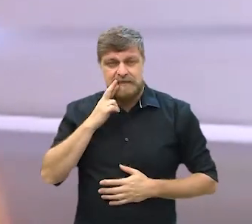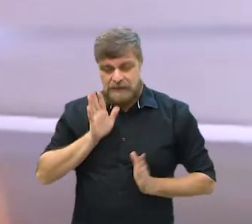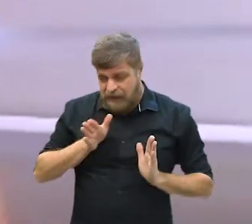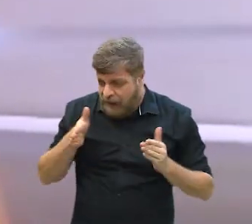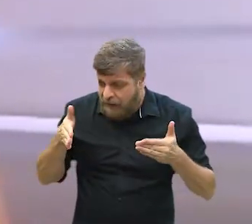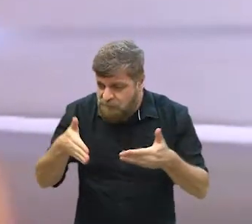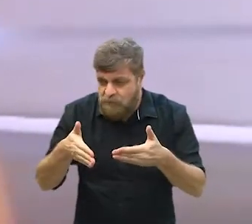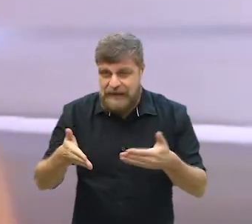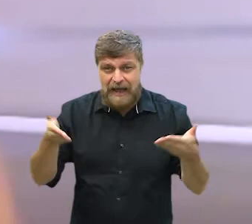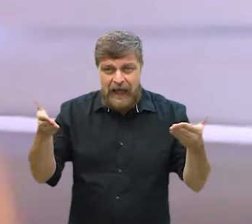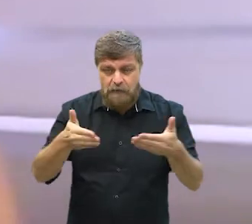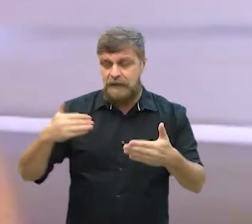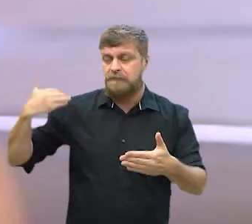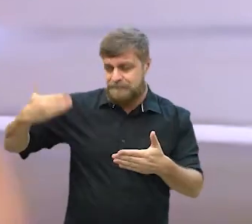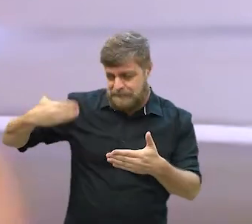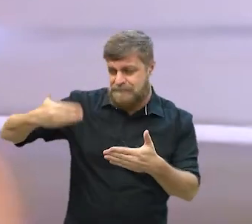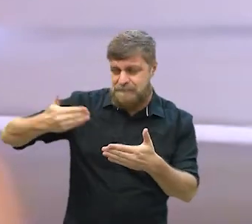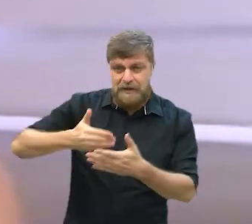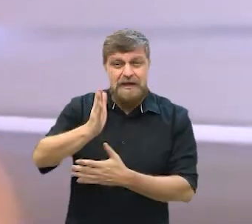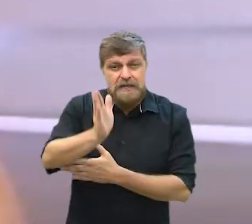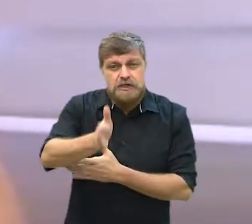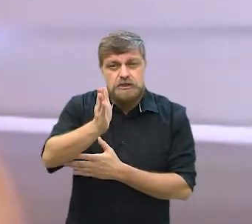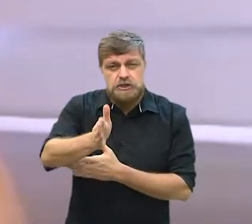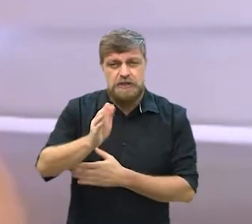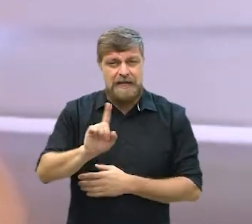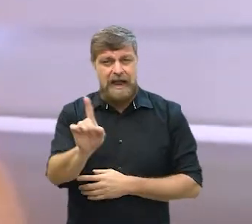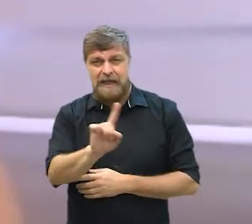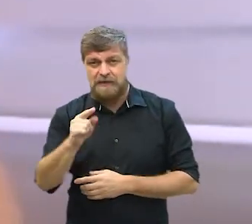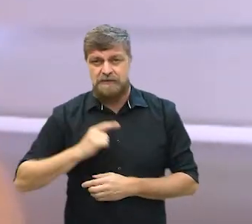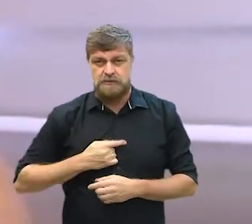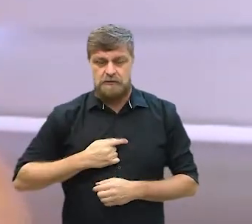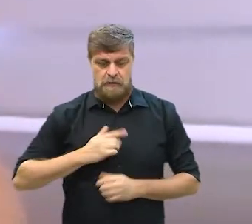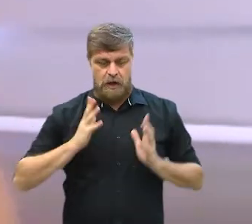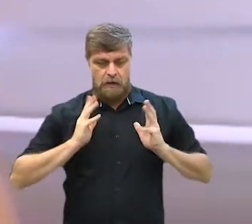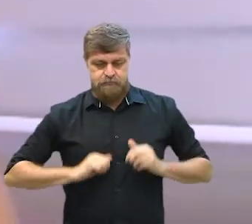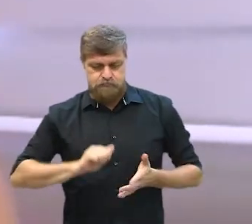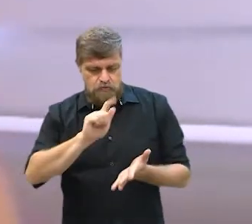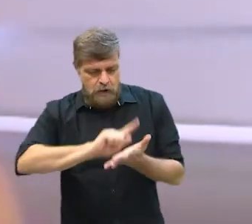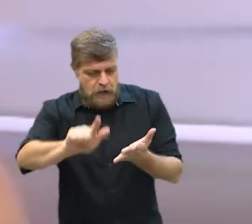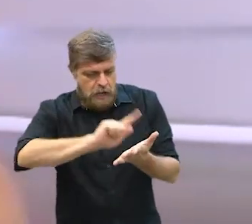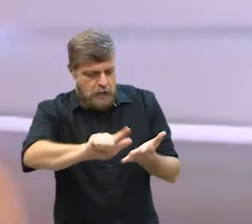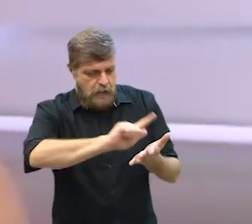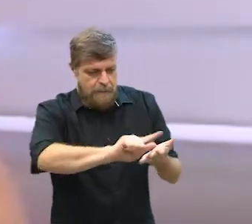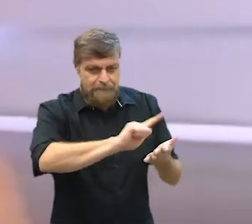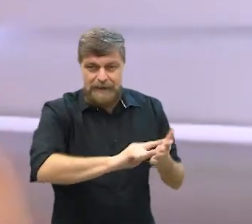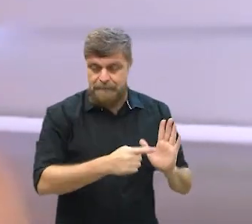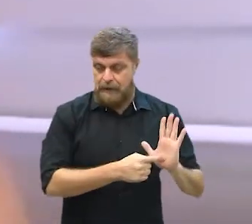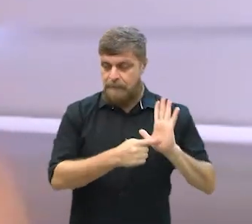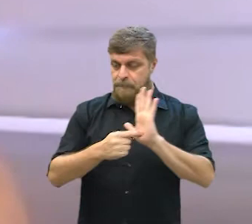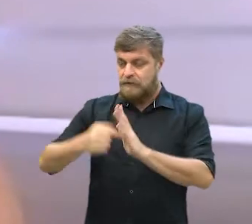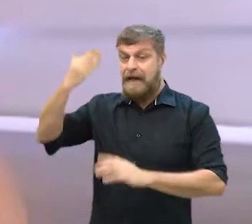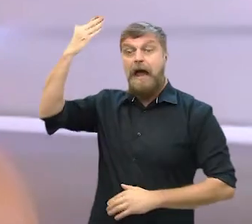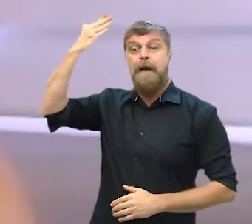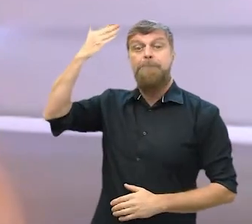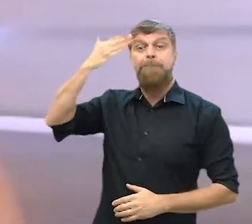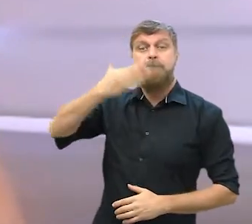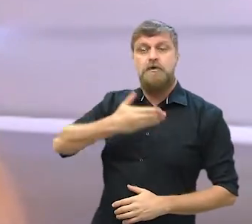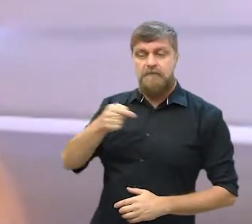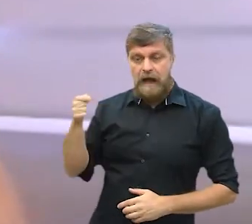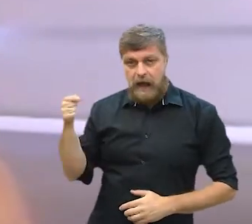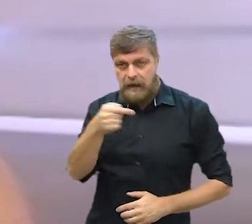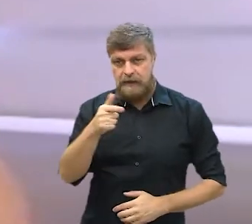precisam fazer agora, que já vem fazendo há algum tempo, não só com a higienização do lugar, mas mostrar